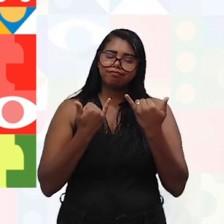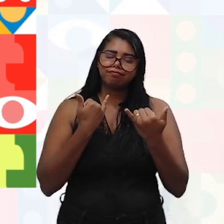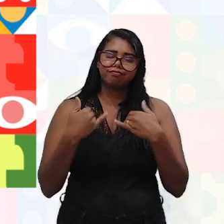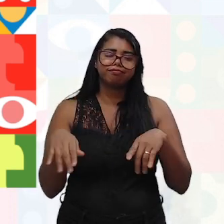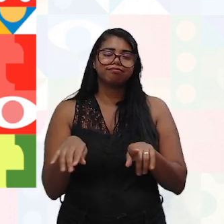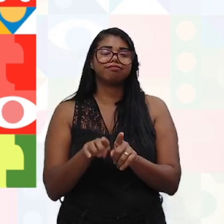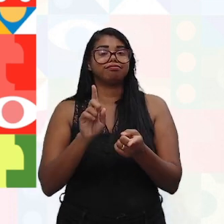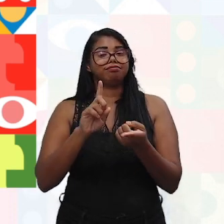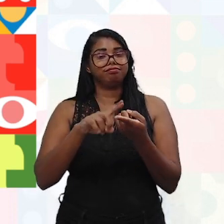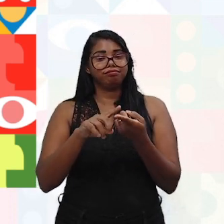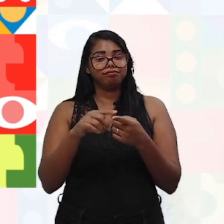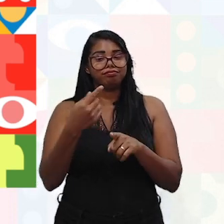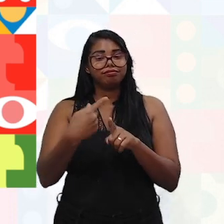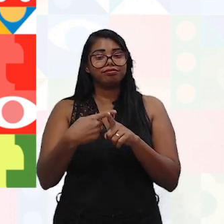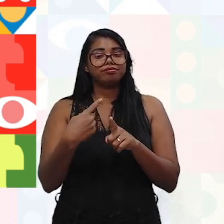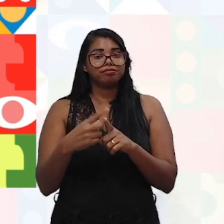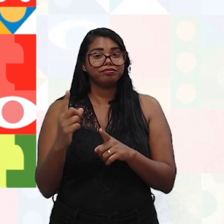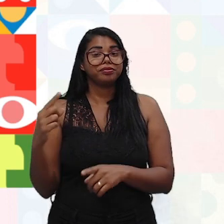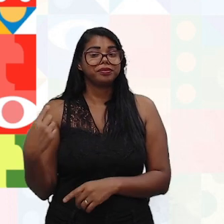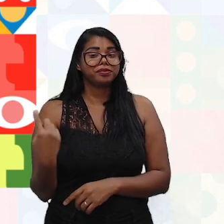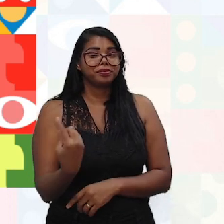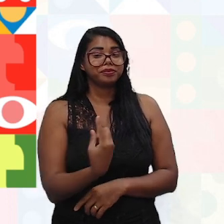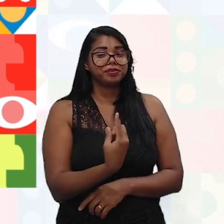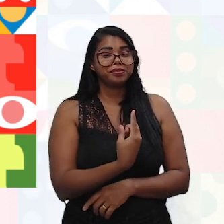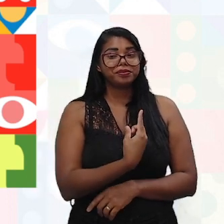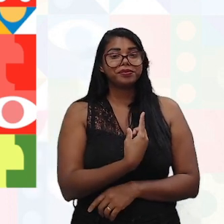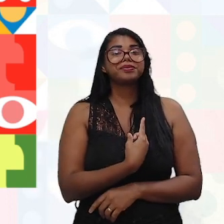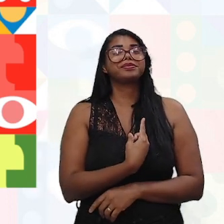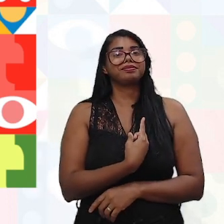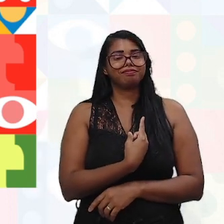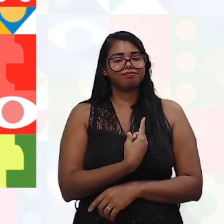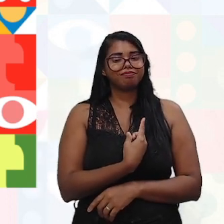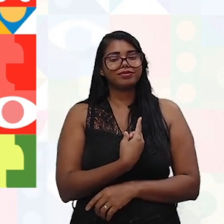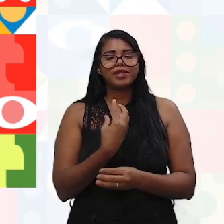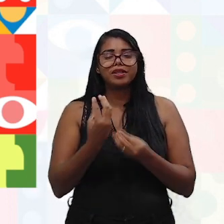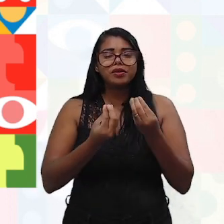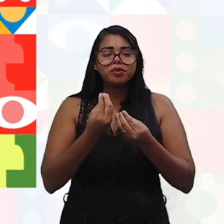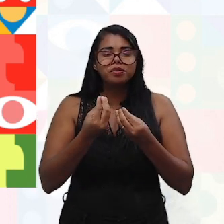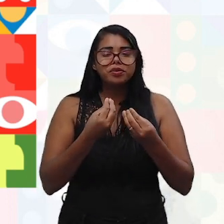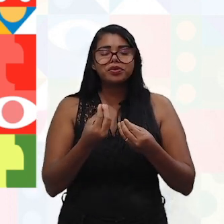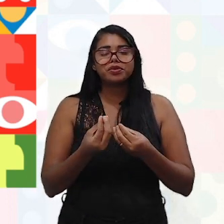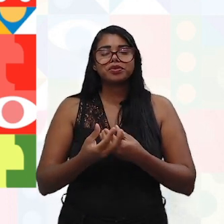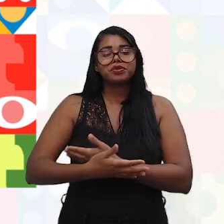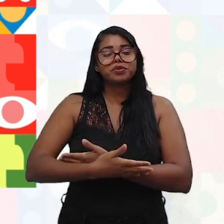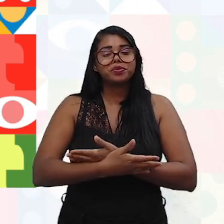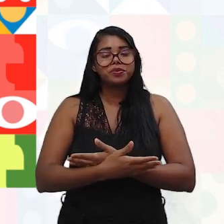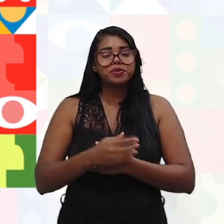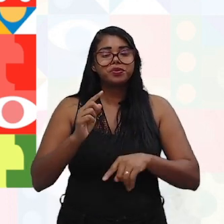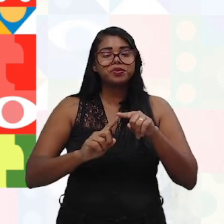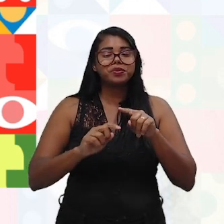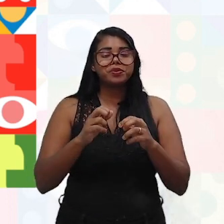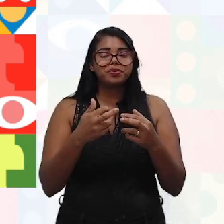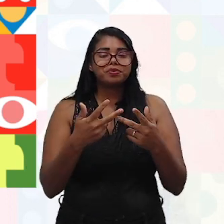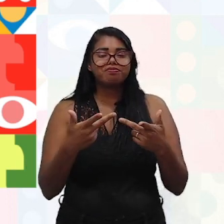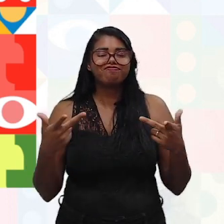porque ali é o nosso bebê, é o nosso produto, é o que a gente